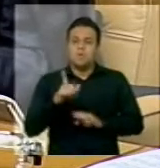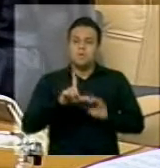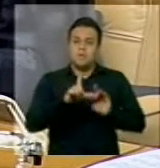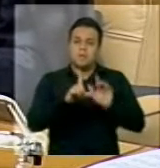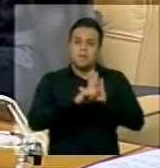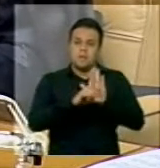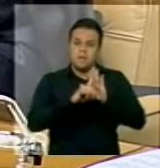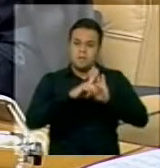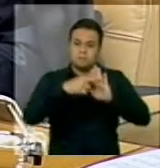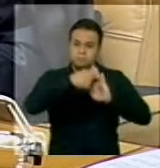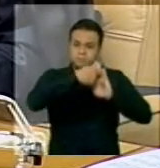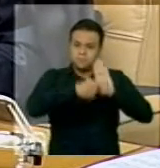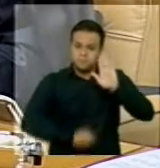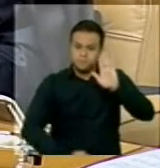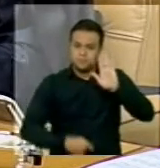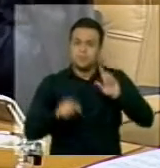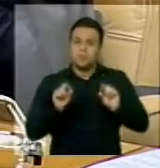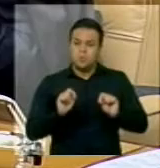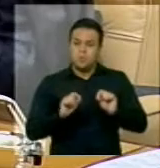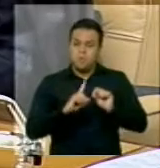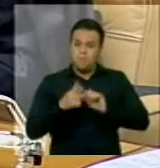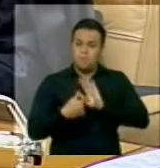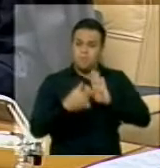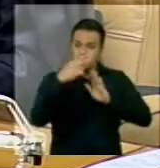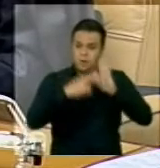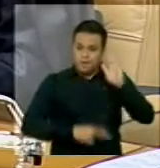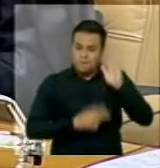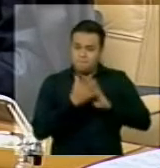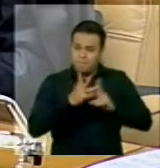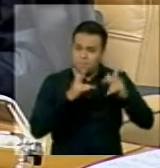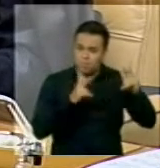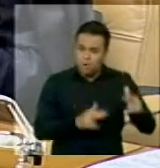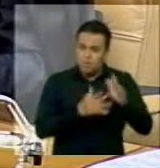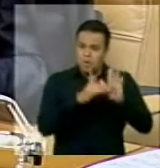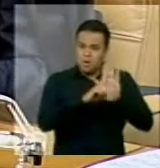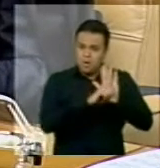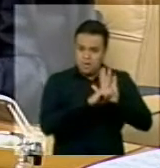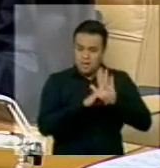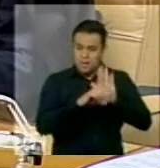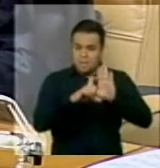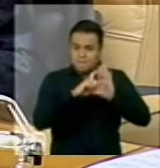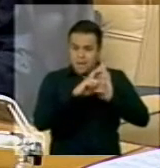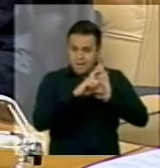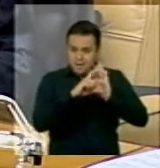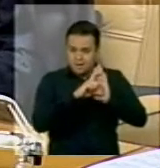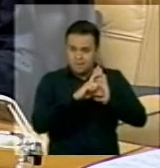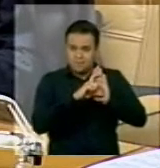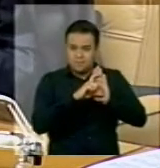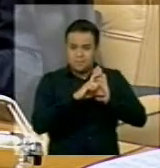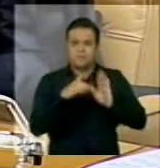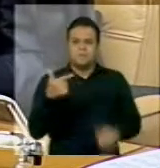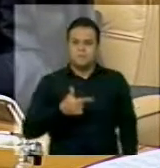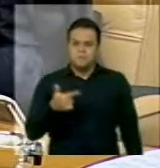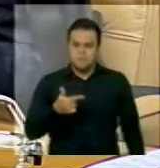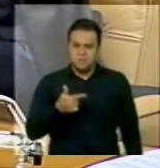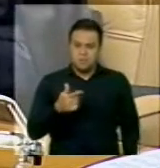seguinte redação, e reproduzo a redação desse parágrafo